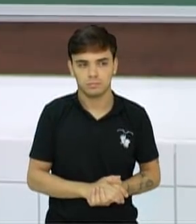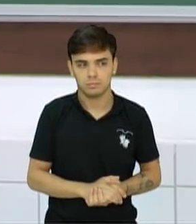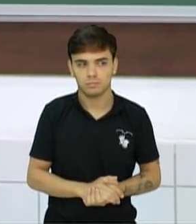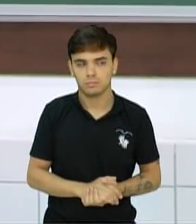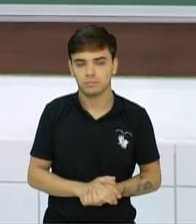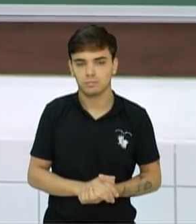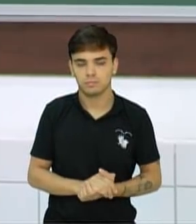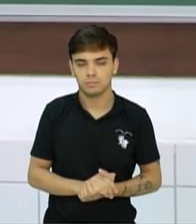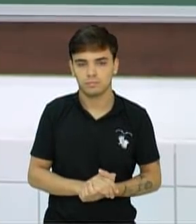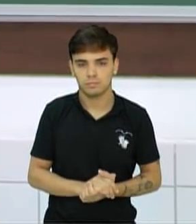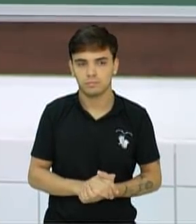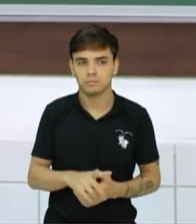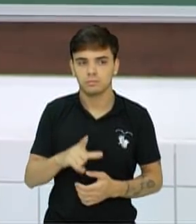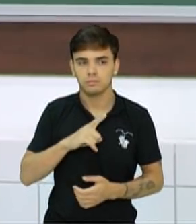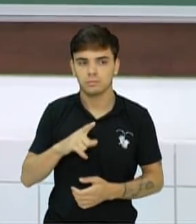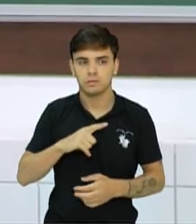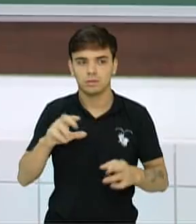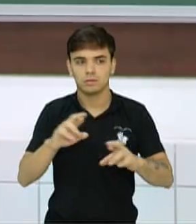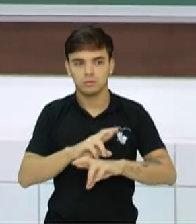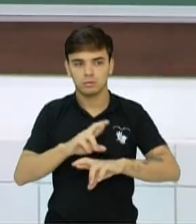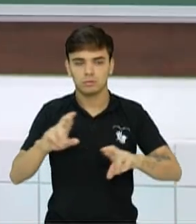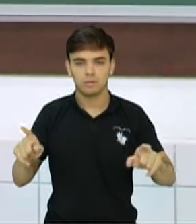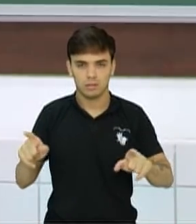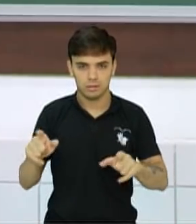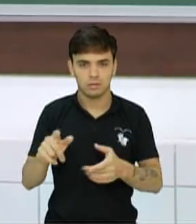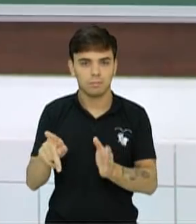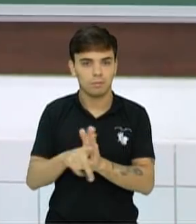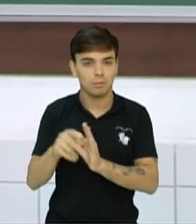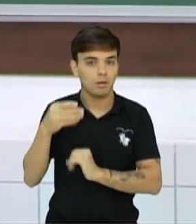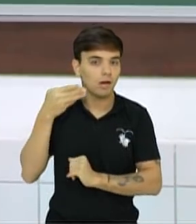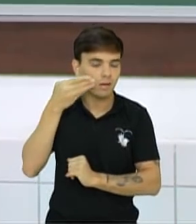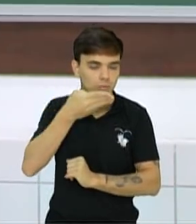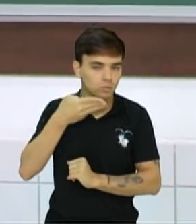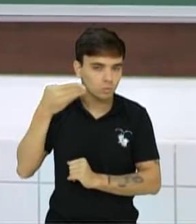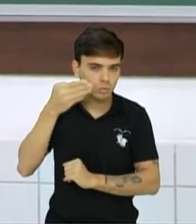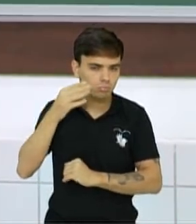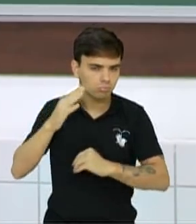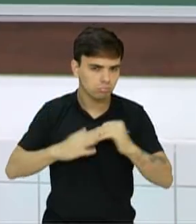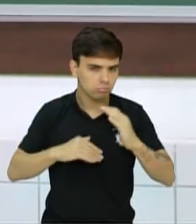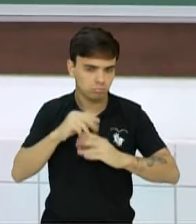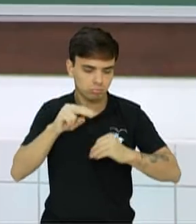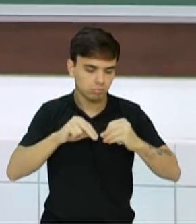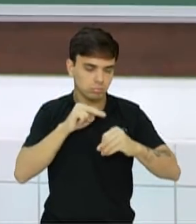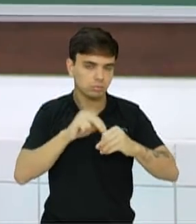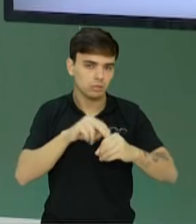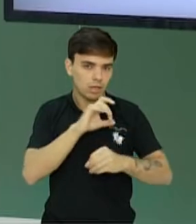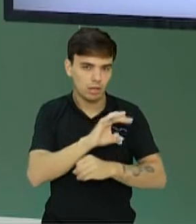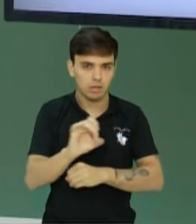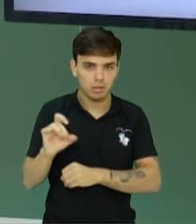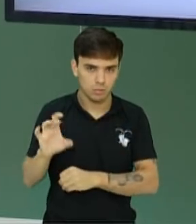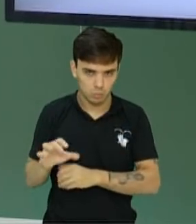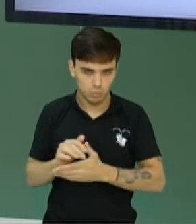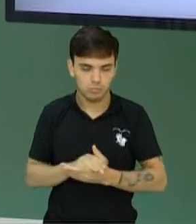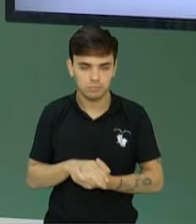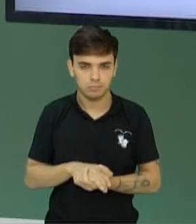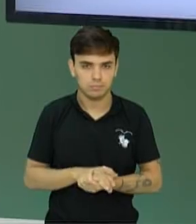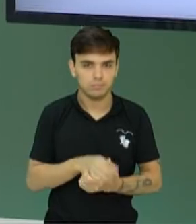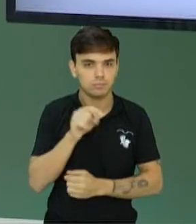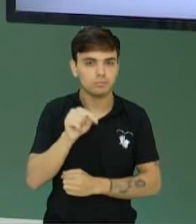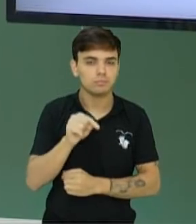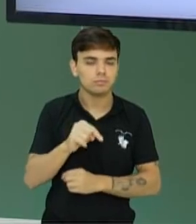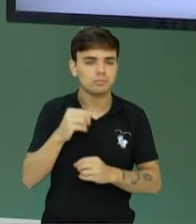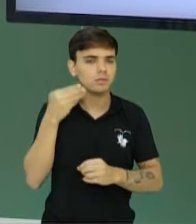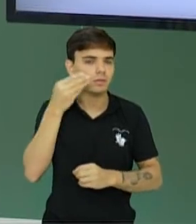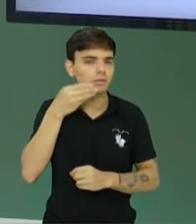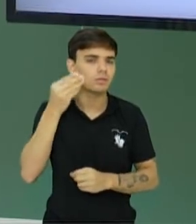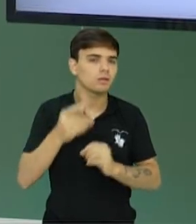uracila, nós temos uma diferença aqui, ó, no açúcar que forma o nucleotídeo de cada um deles. O açúcar que forma